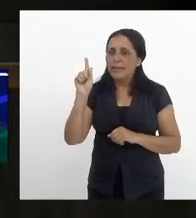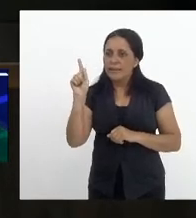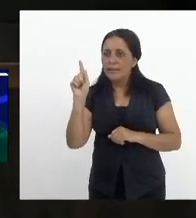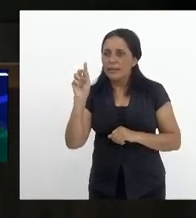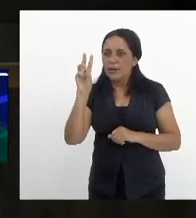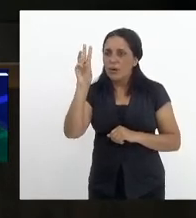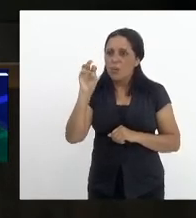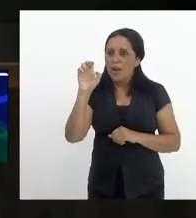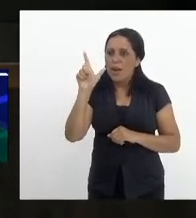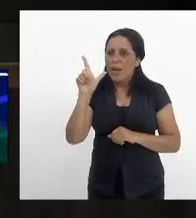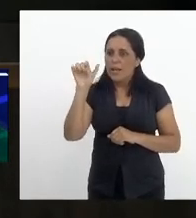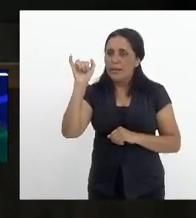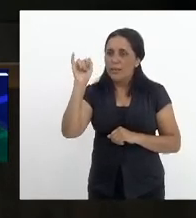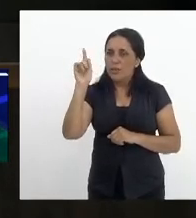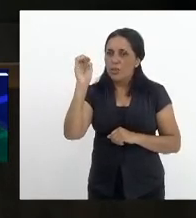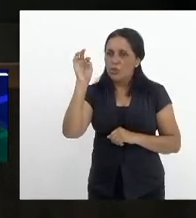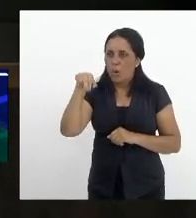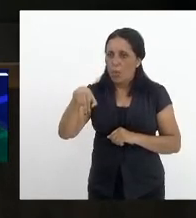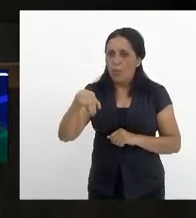Dr. Deodato,